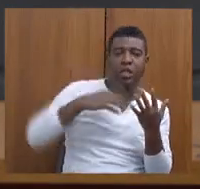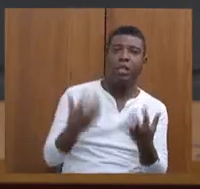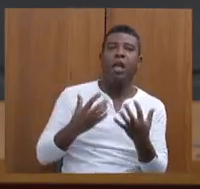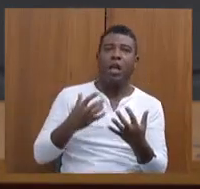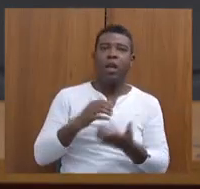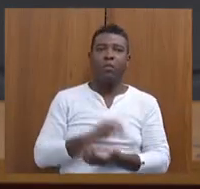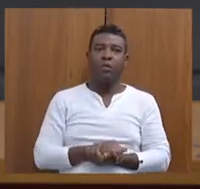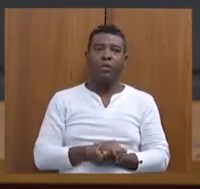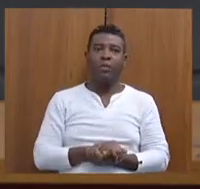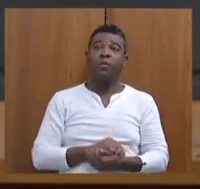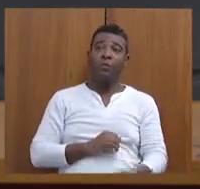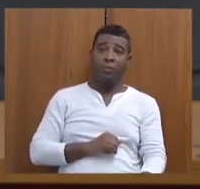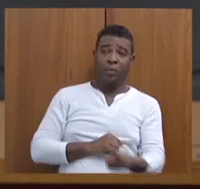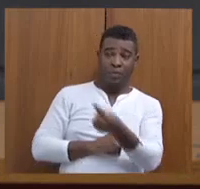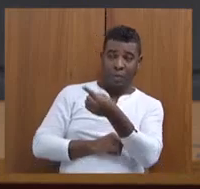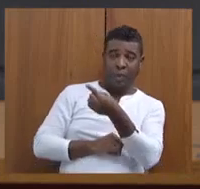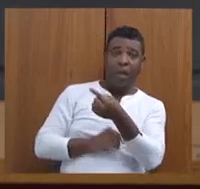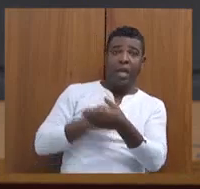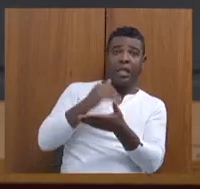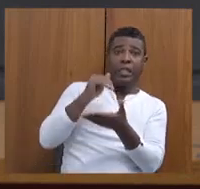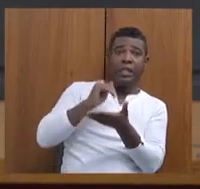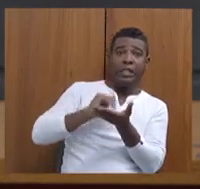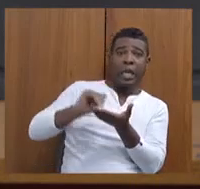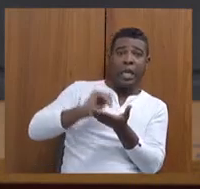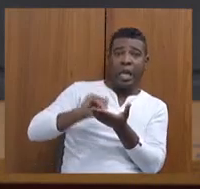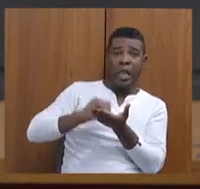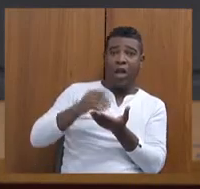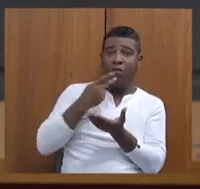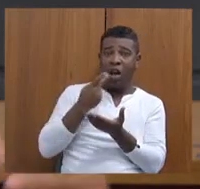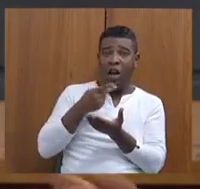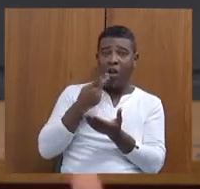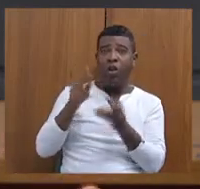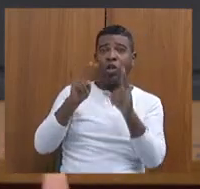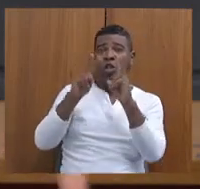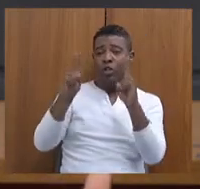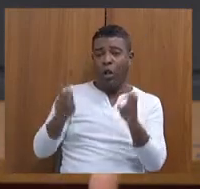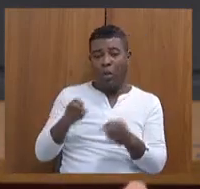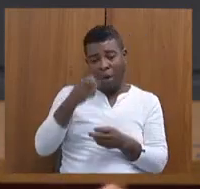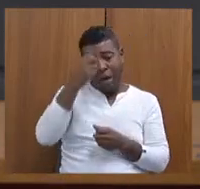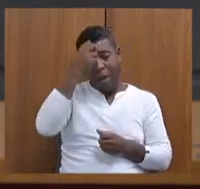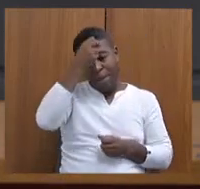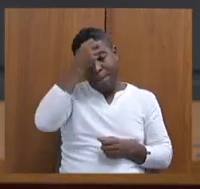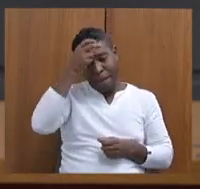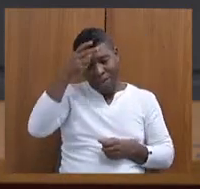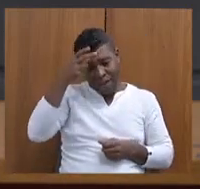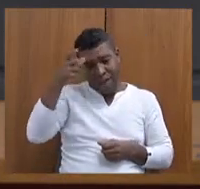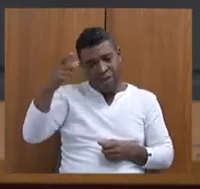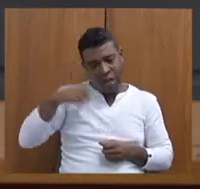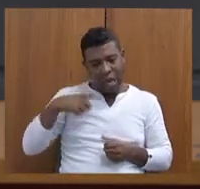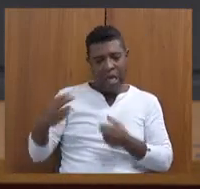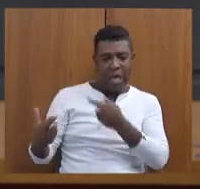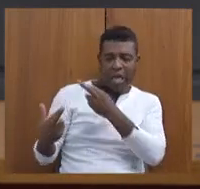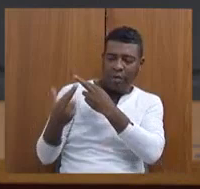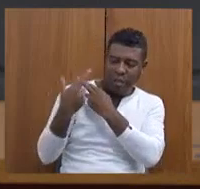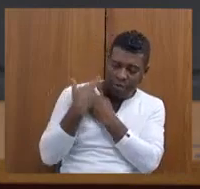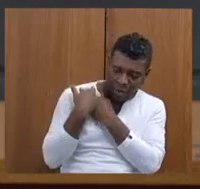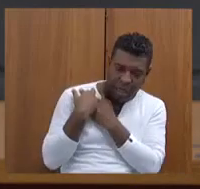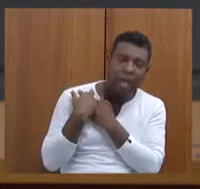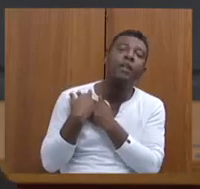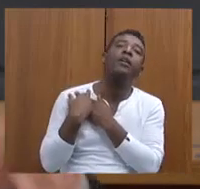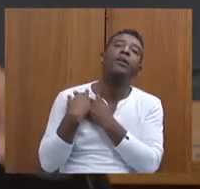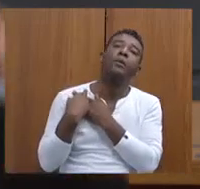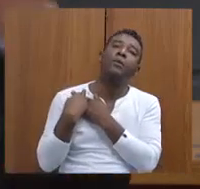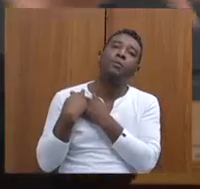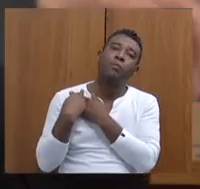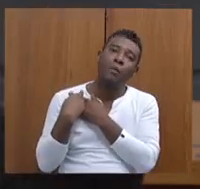é que os prefeitos tem uma uma responsabilidade em